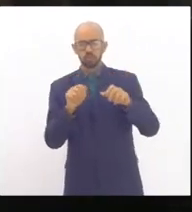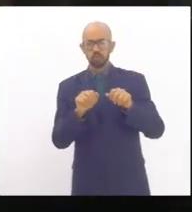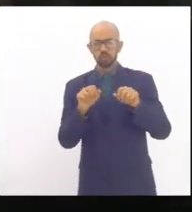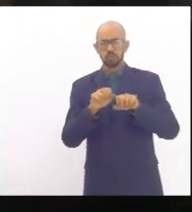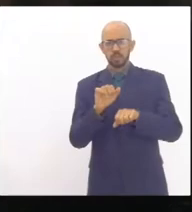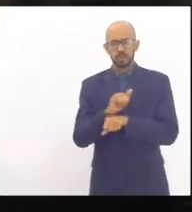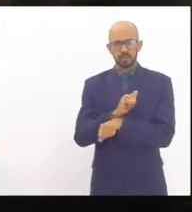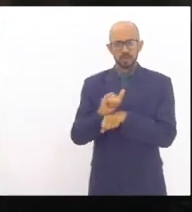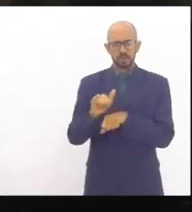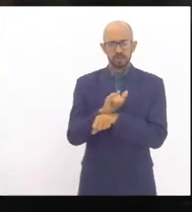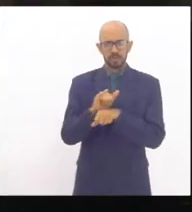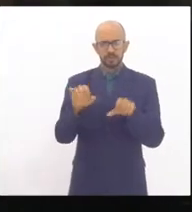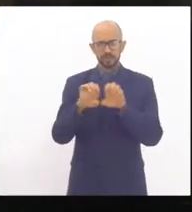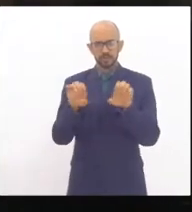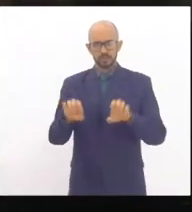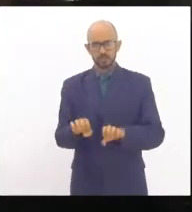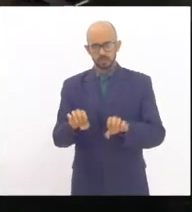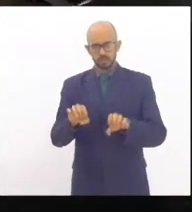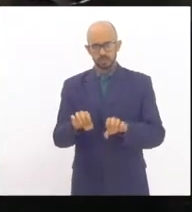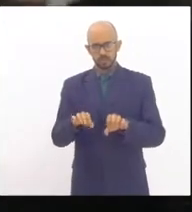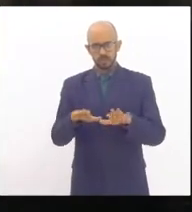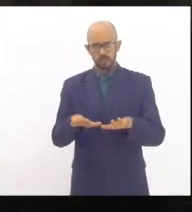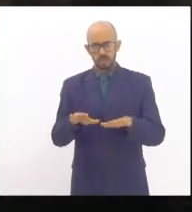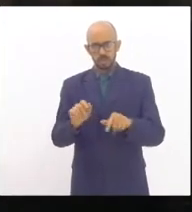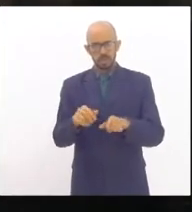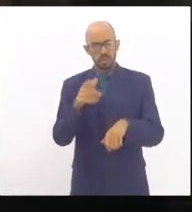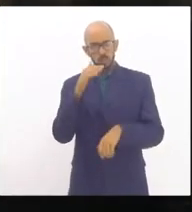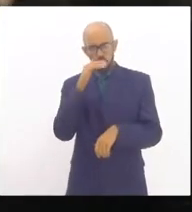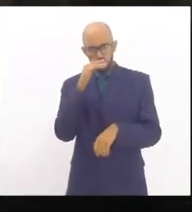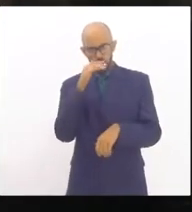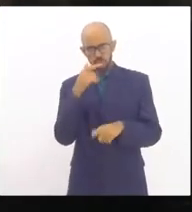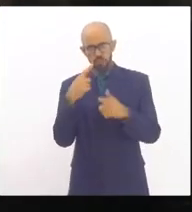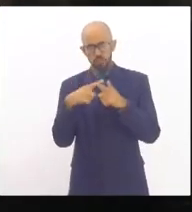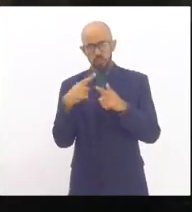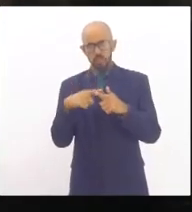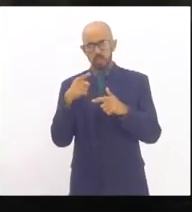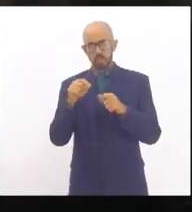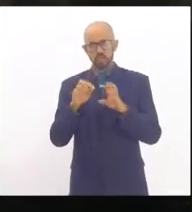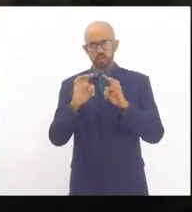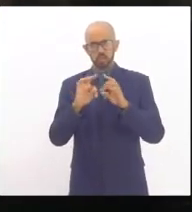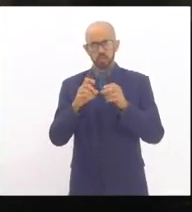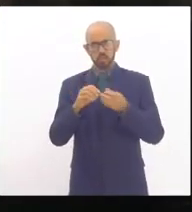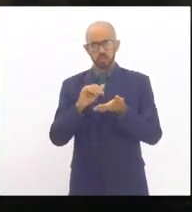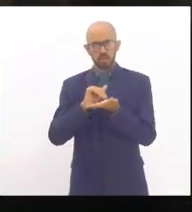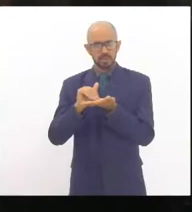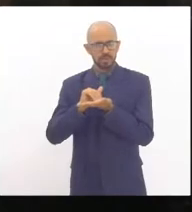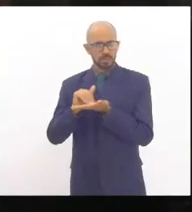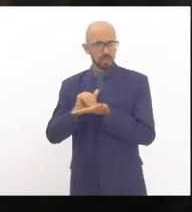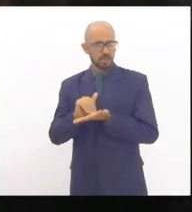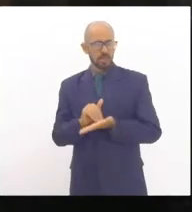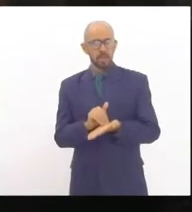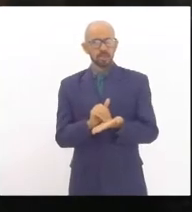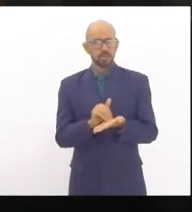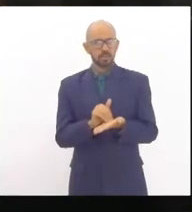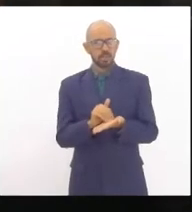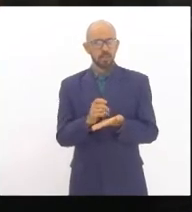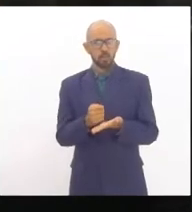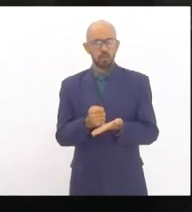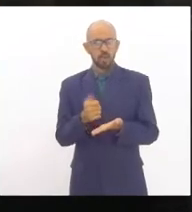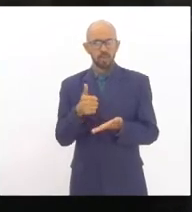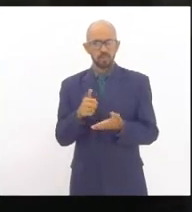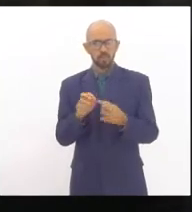que esse mecanismo ele se espraiou por todas as secretarias ou por quase todas o